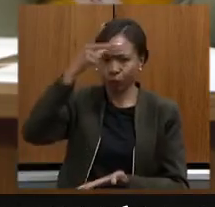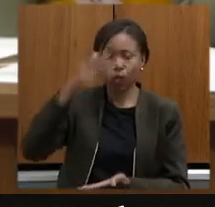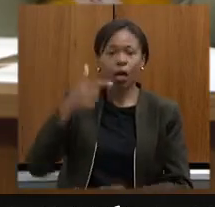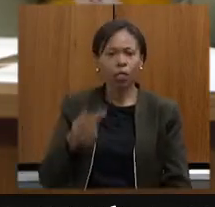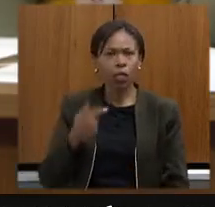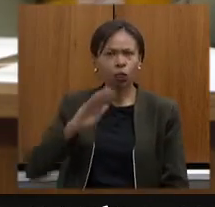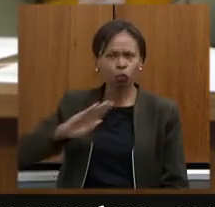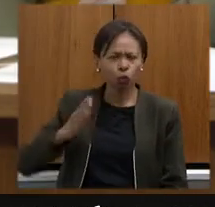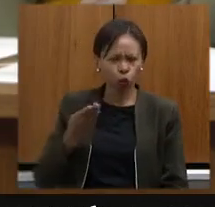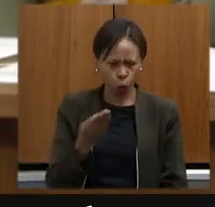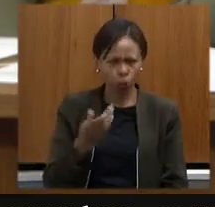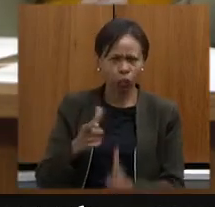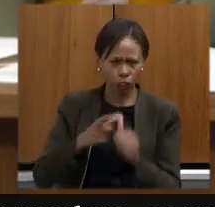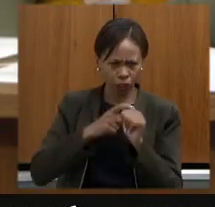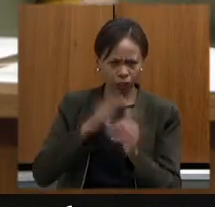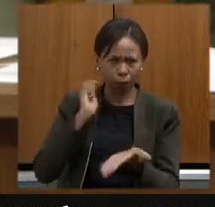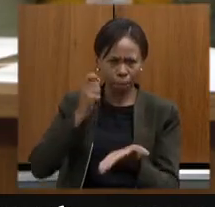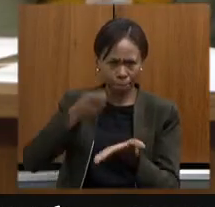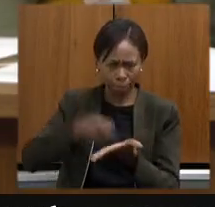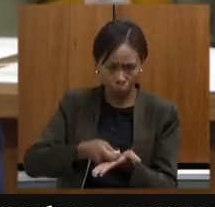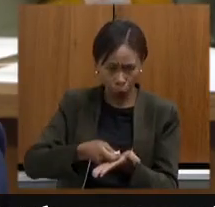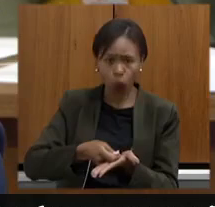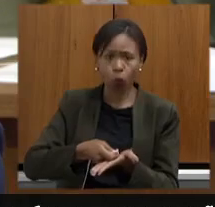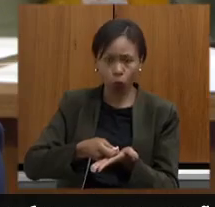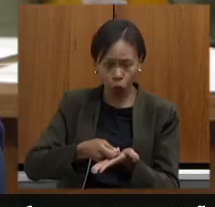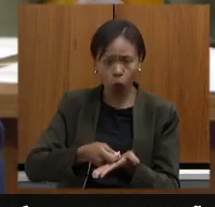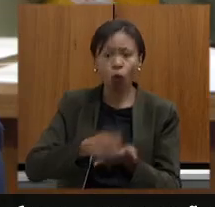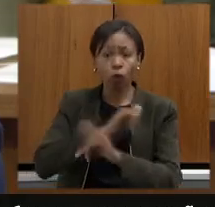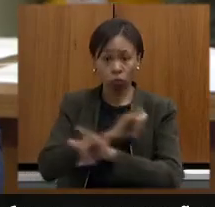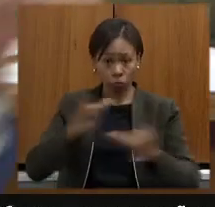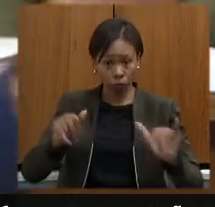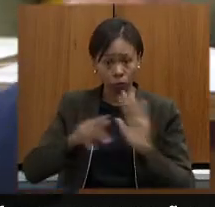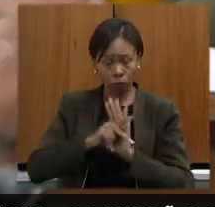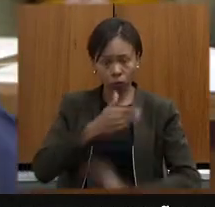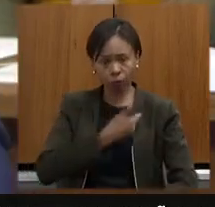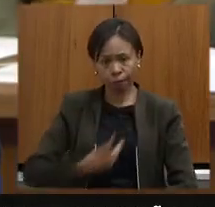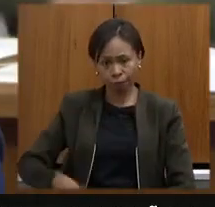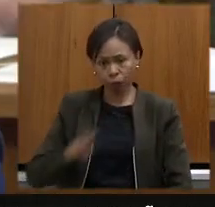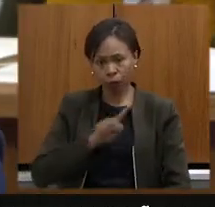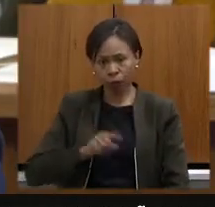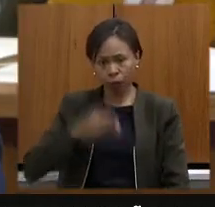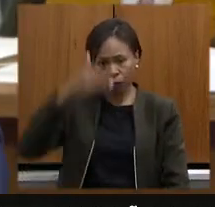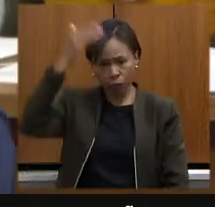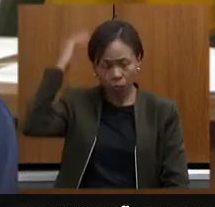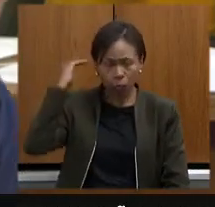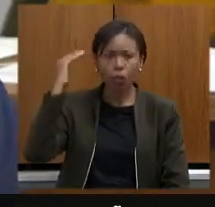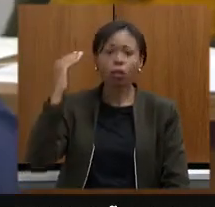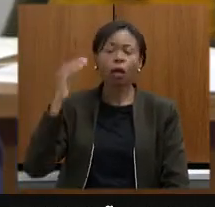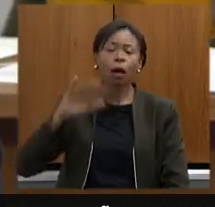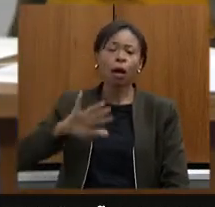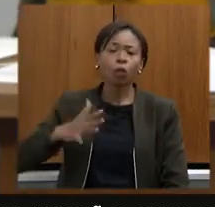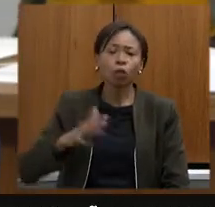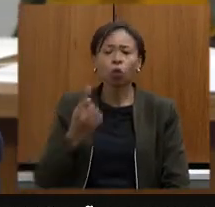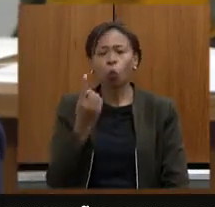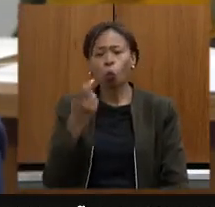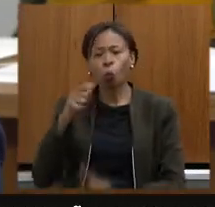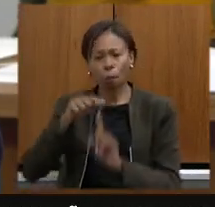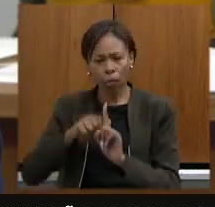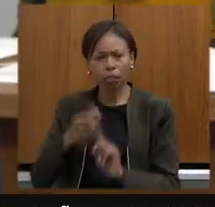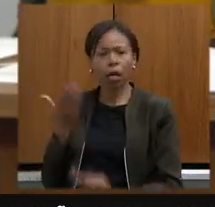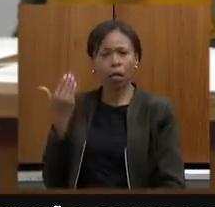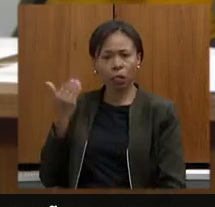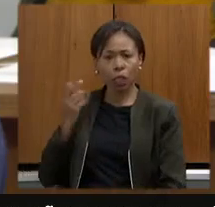foi quitada né foi anunciada pelo Governador Romeu Zema a dois num pouco mais de um mês atrás